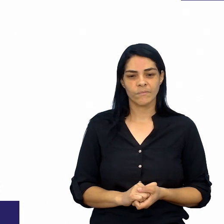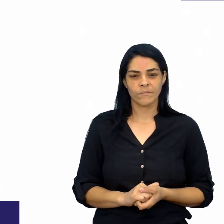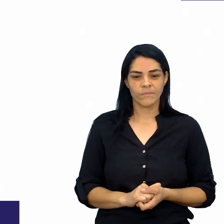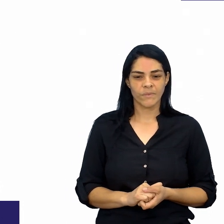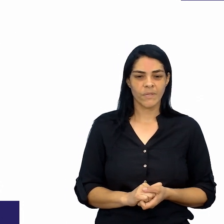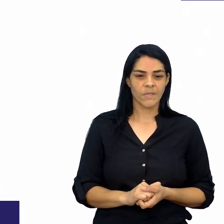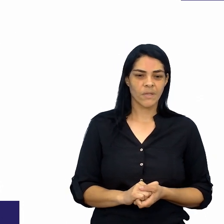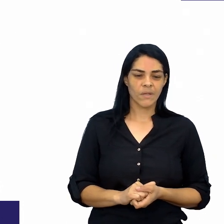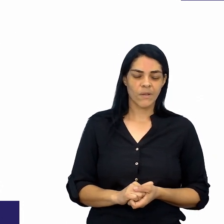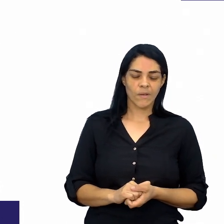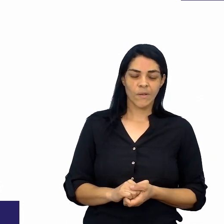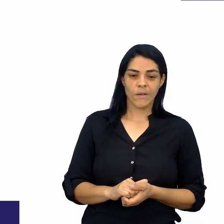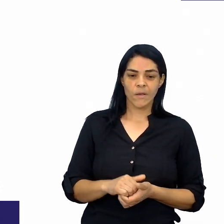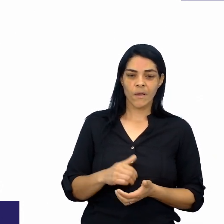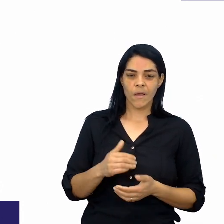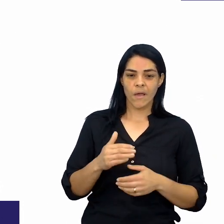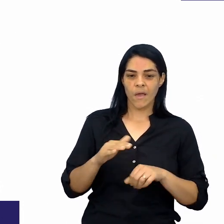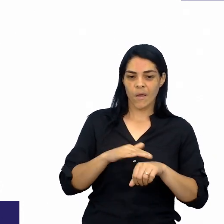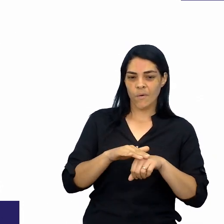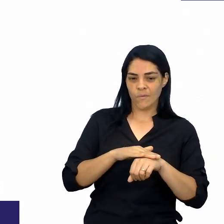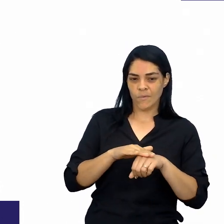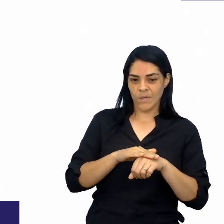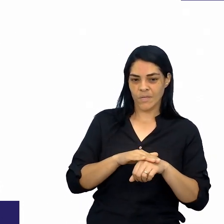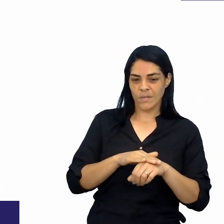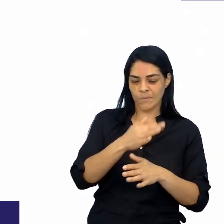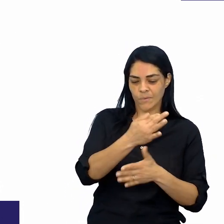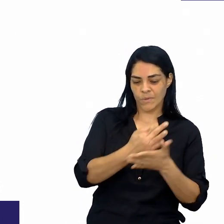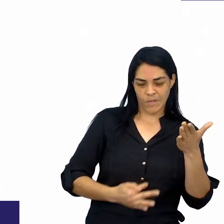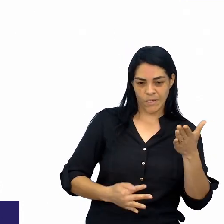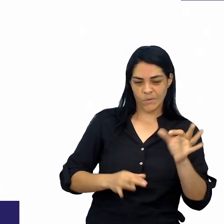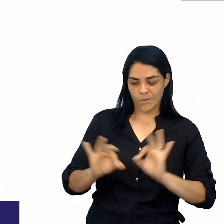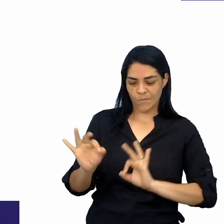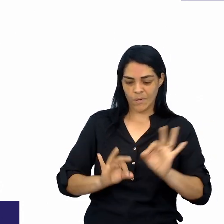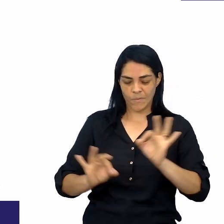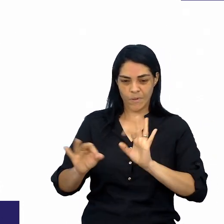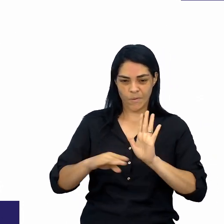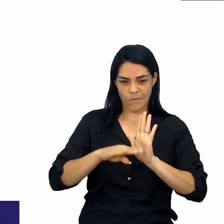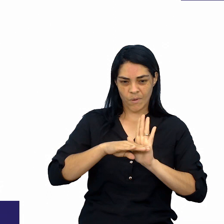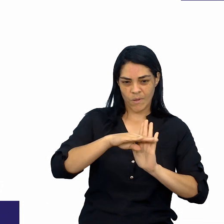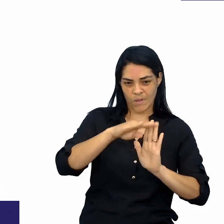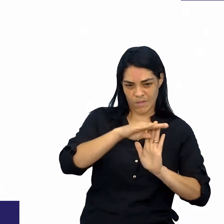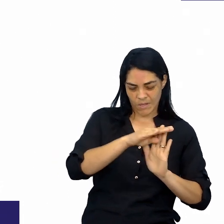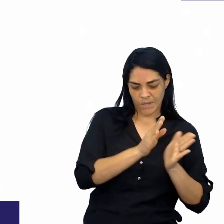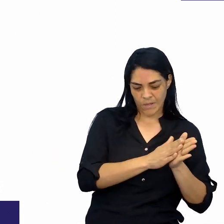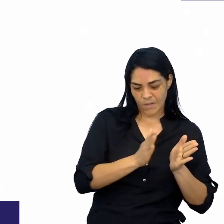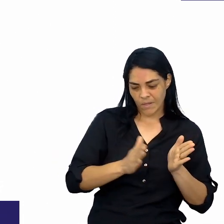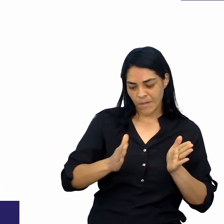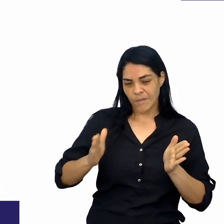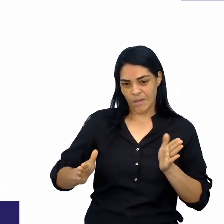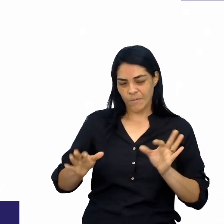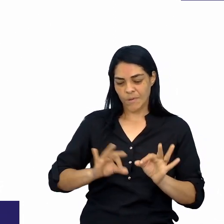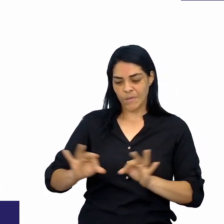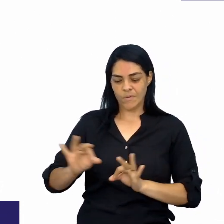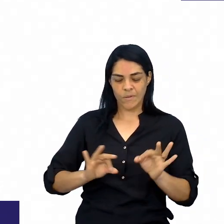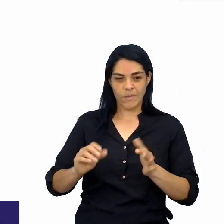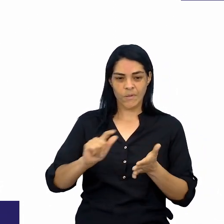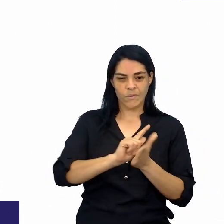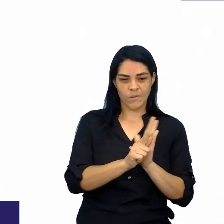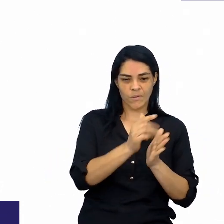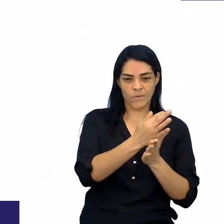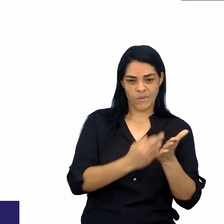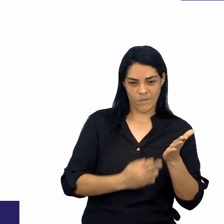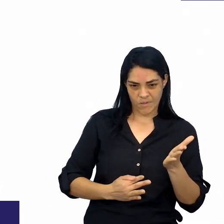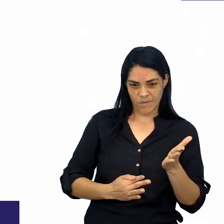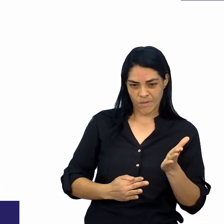SD1, tratamos da produção de textos, as modalidades e as etapas da produção textual. Na